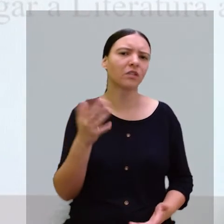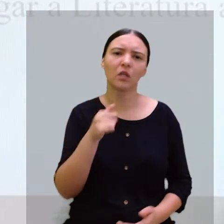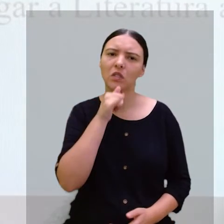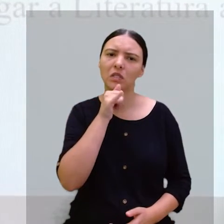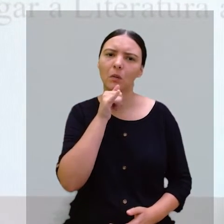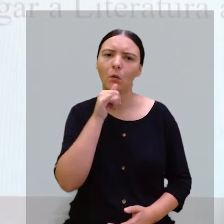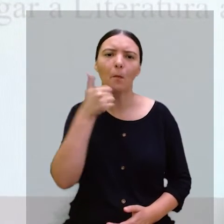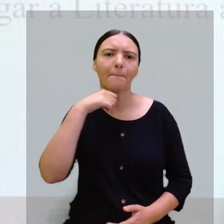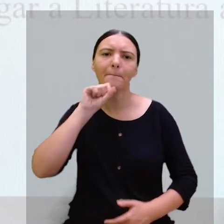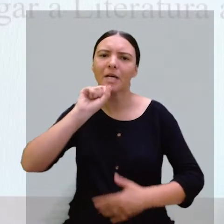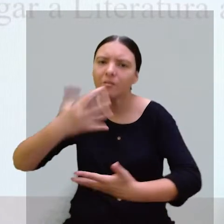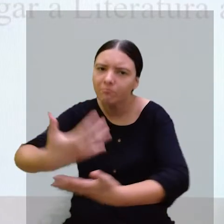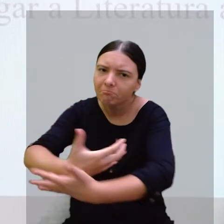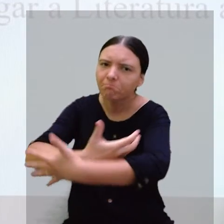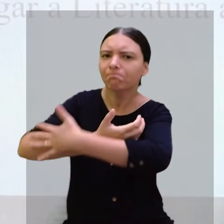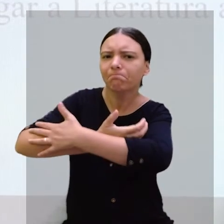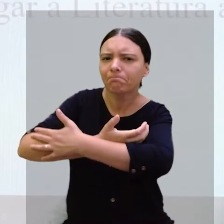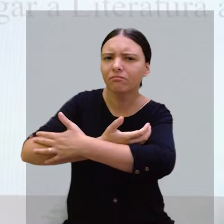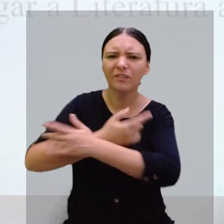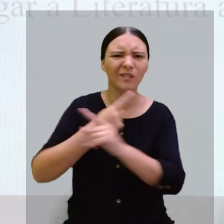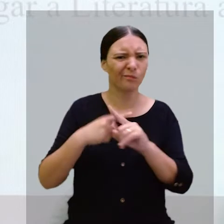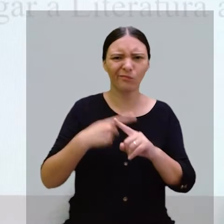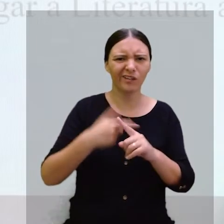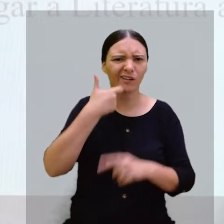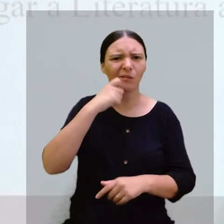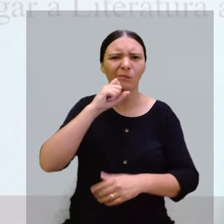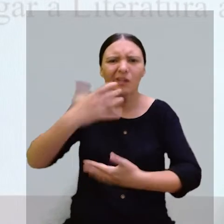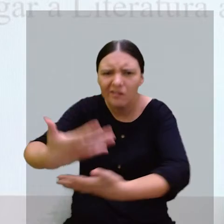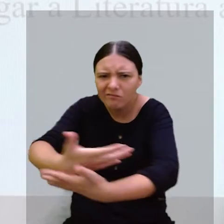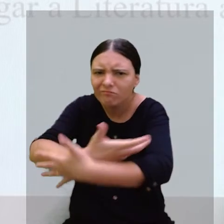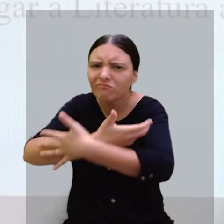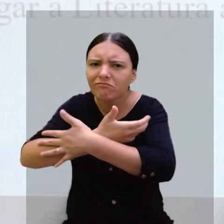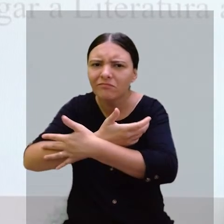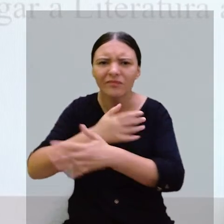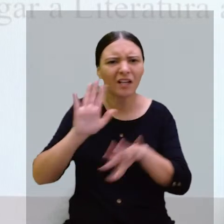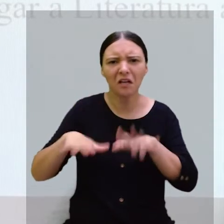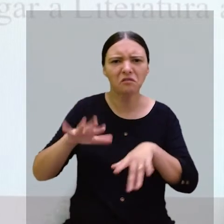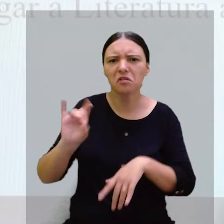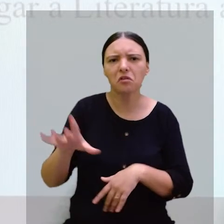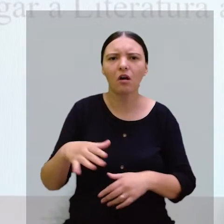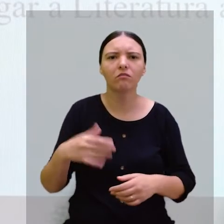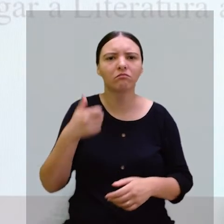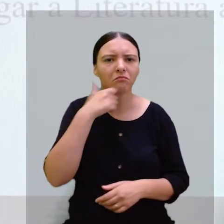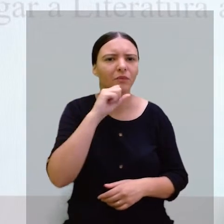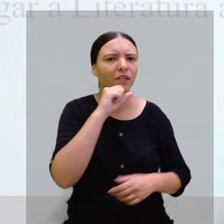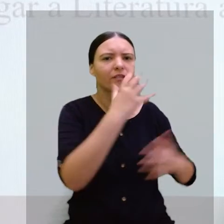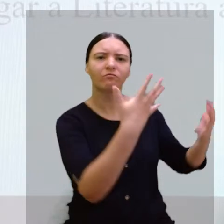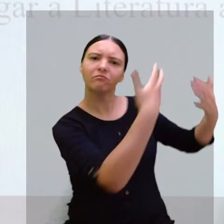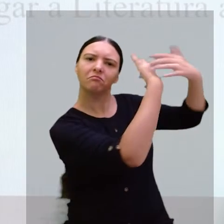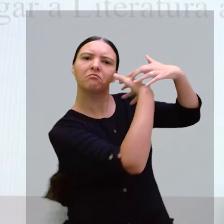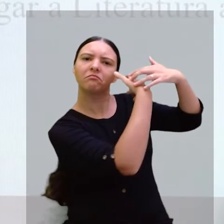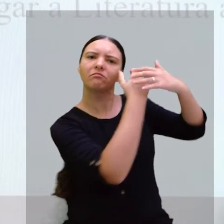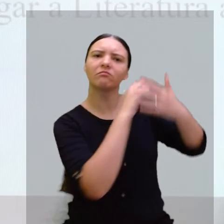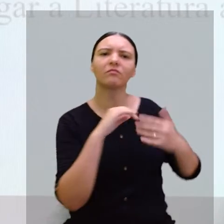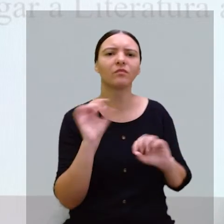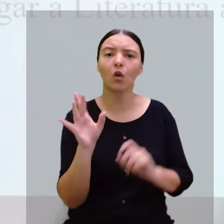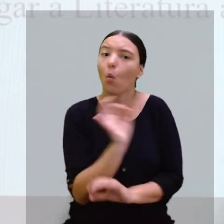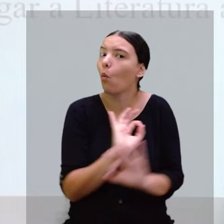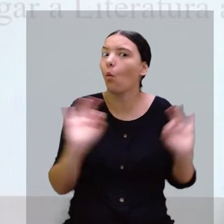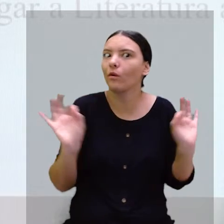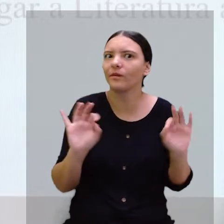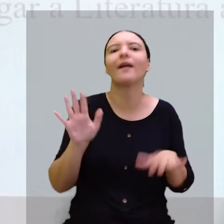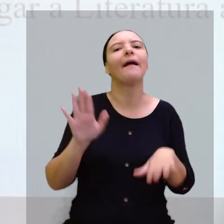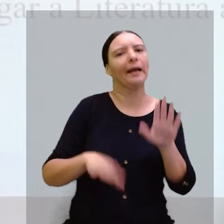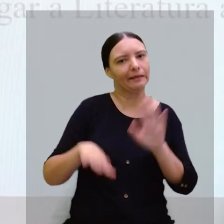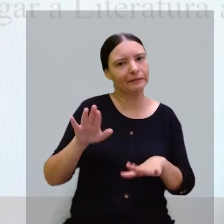abraço materno. Você se pergunta por que você ganha um abraço materno? Às vezes você só ganha um abraço da sua mãe e é ótimo o abraço da sua mãe. É claro, tem aquela vez